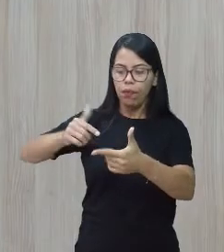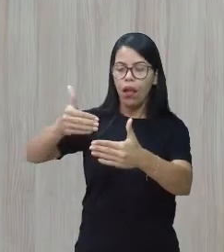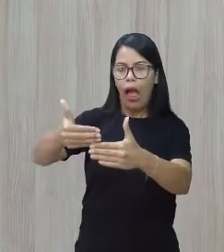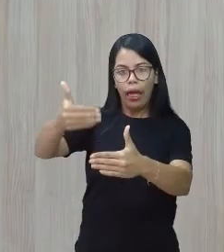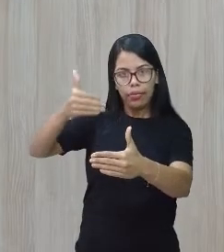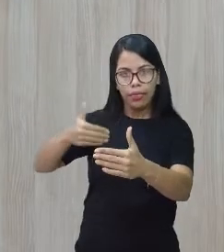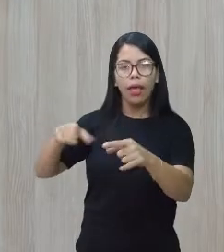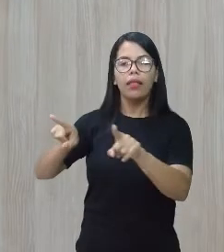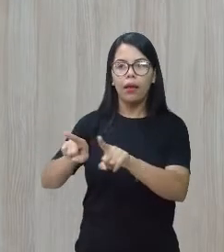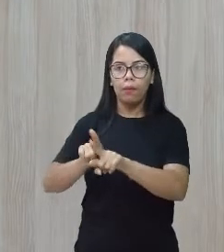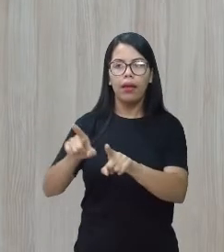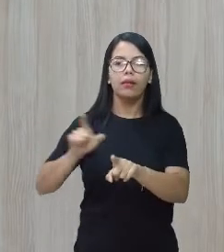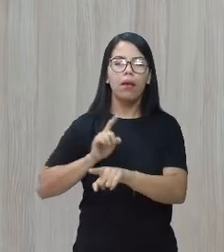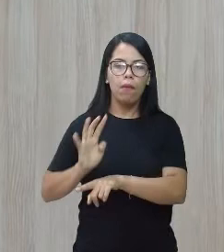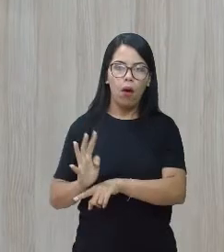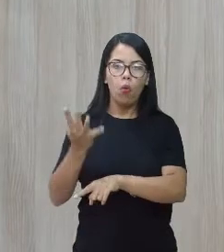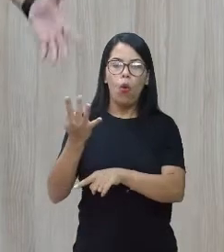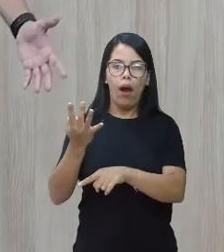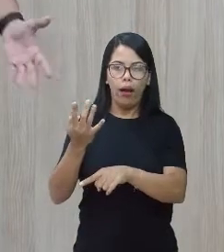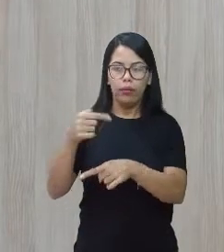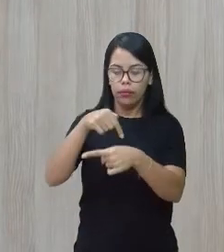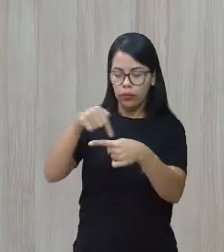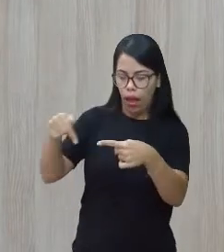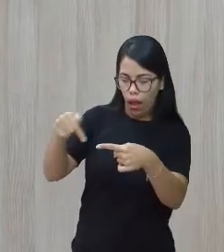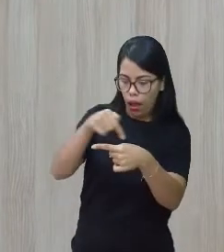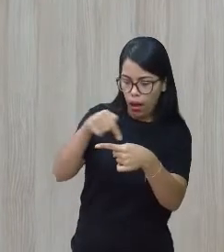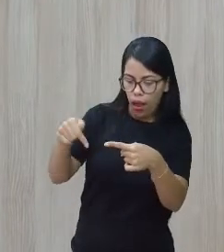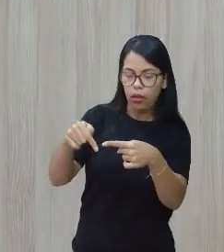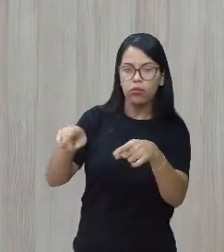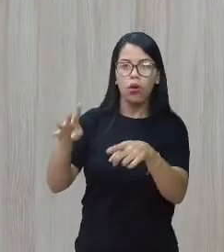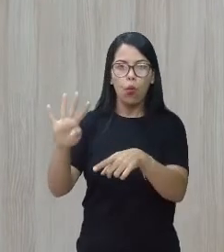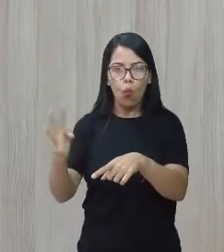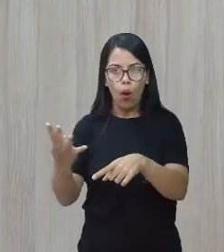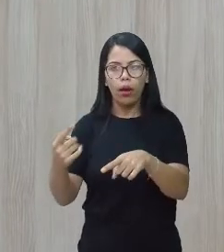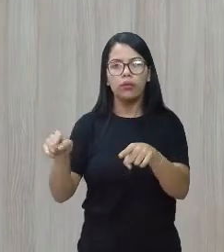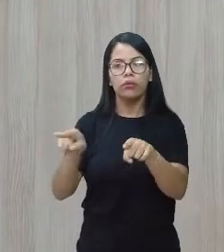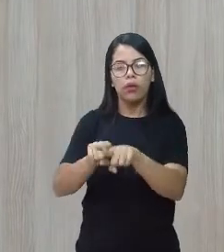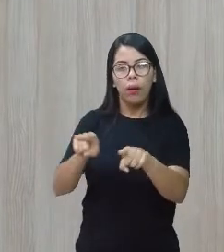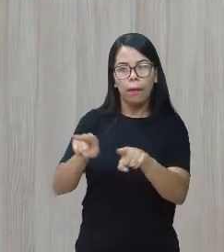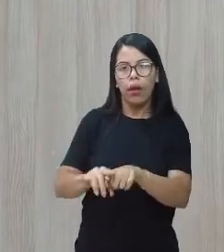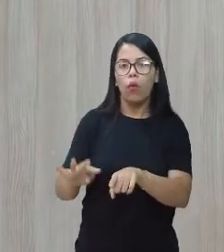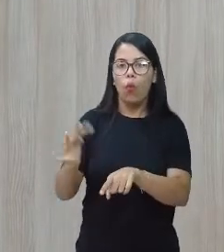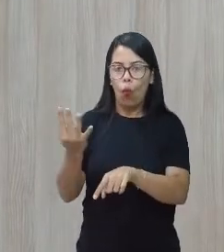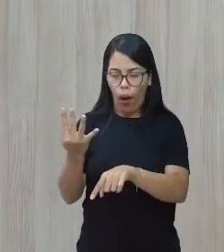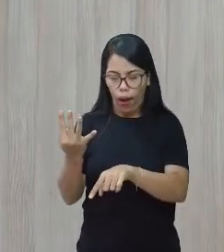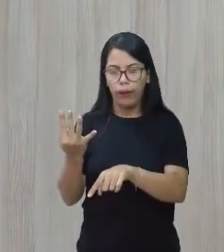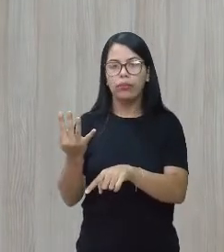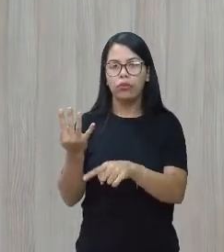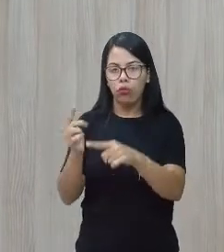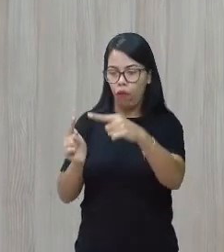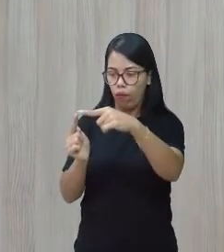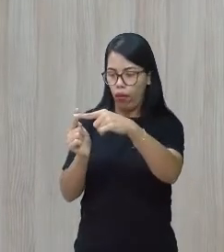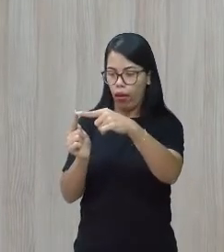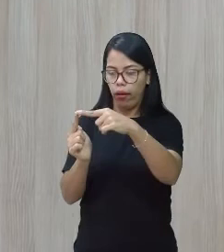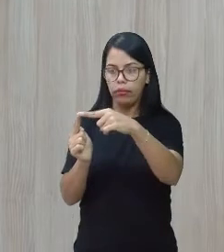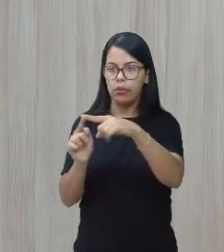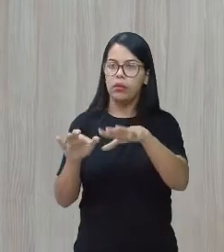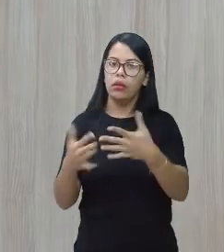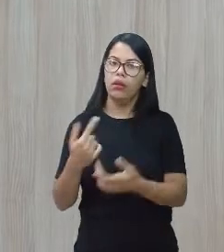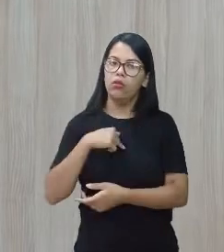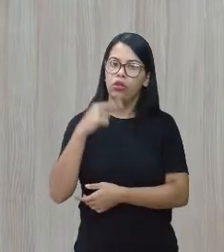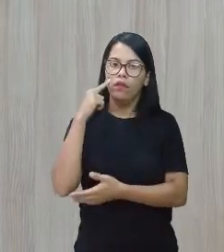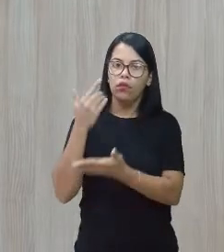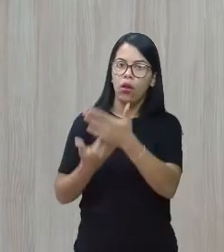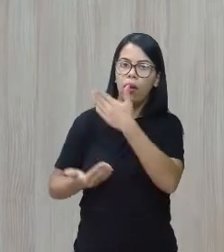tem aí as arestas e os vértices. E como eu falei para você também na aula passada, a gente viu que a união